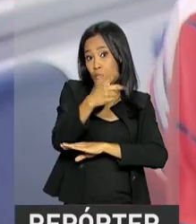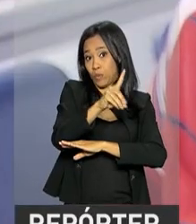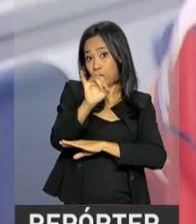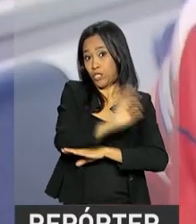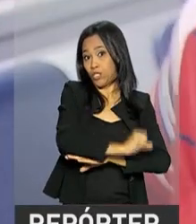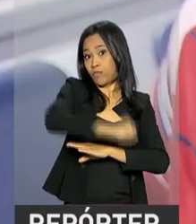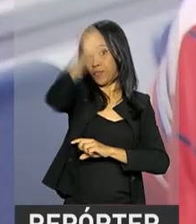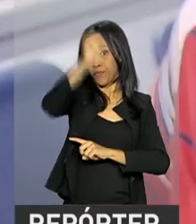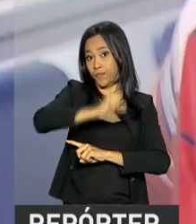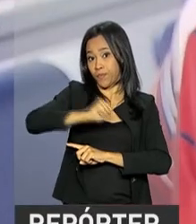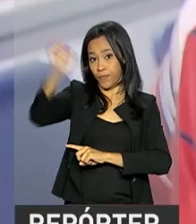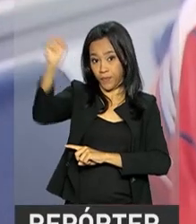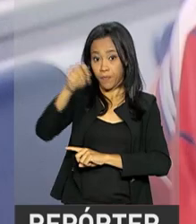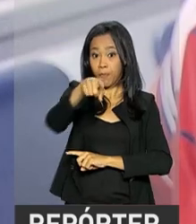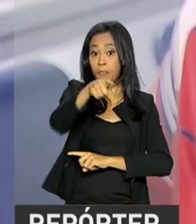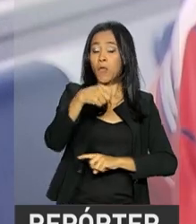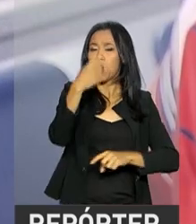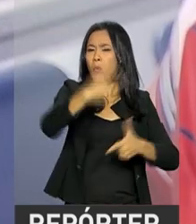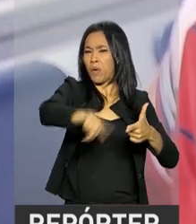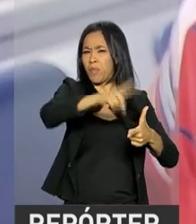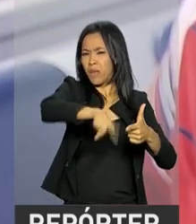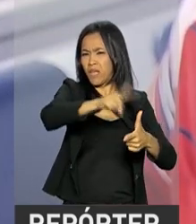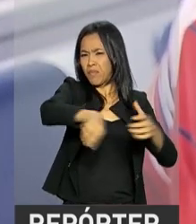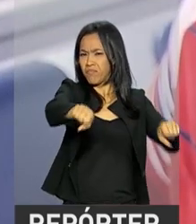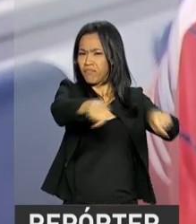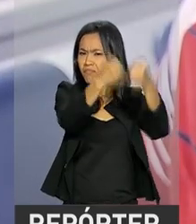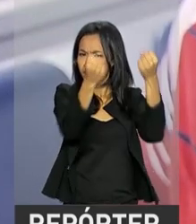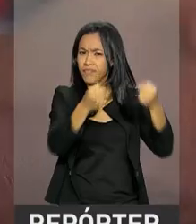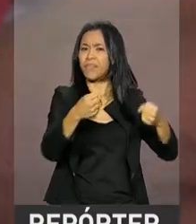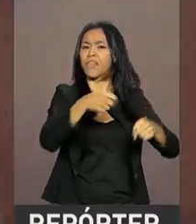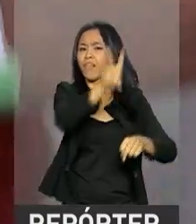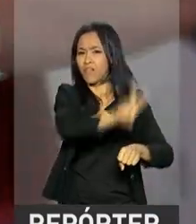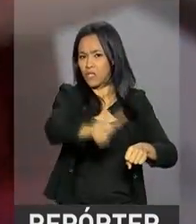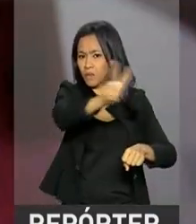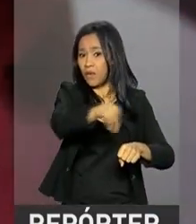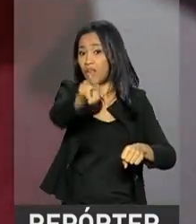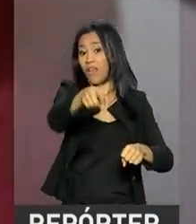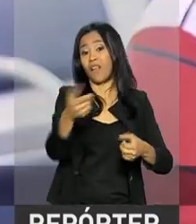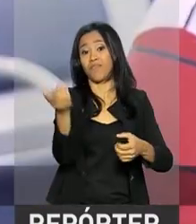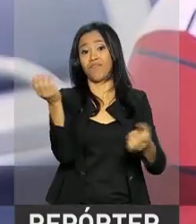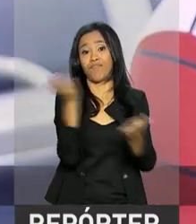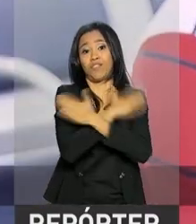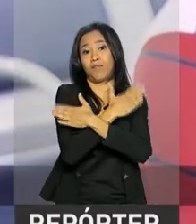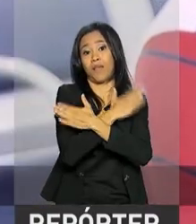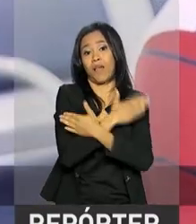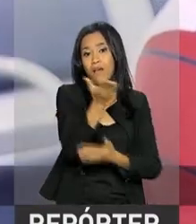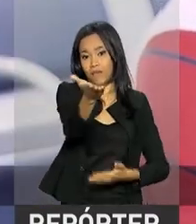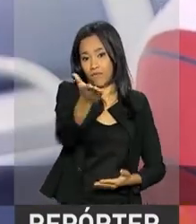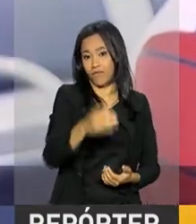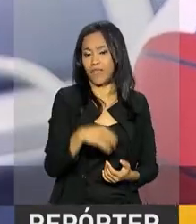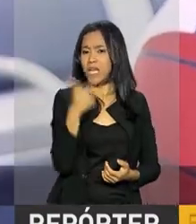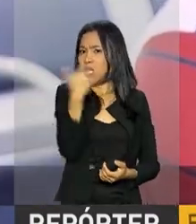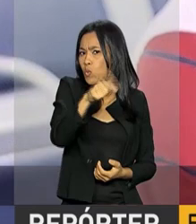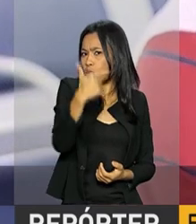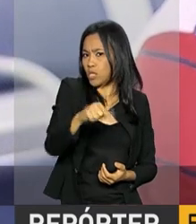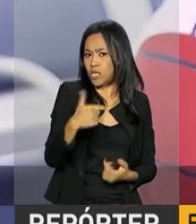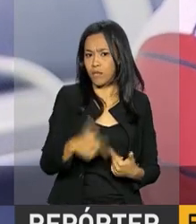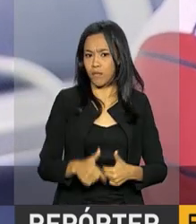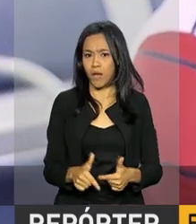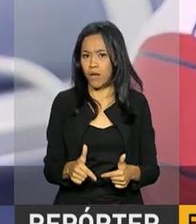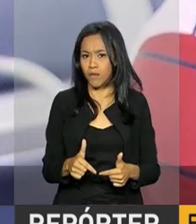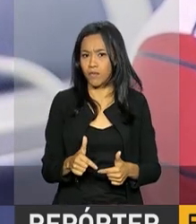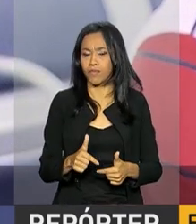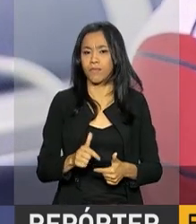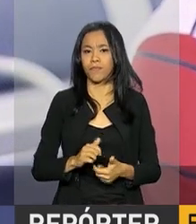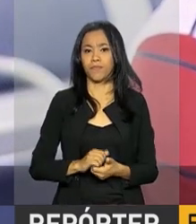crise econômica na Venezuela levou Francisco, de 46 anos, ao desemprego. Não tinha trabalho e, lamentavelmente,